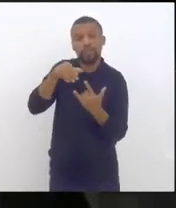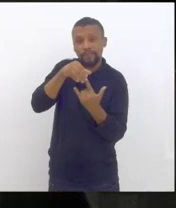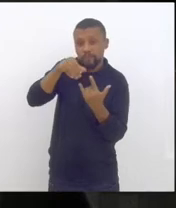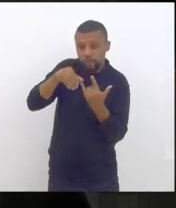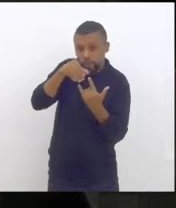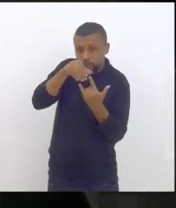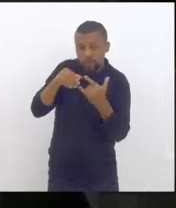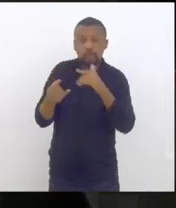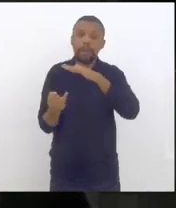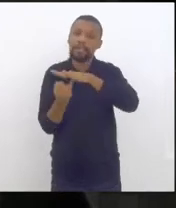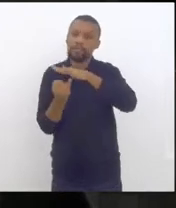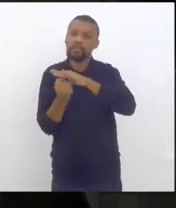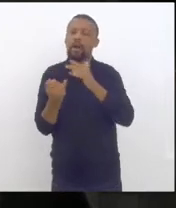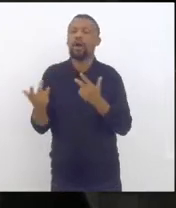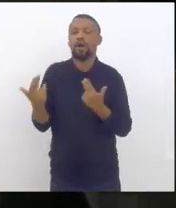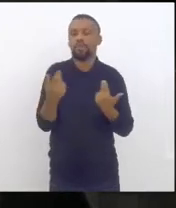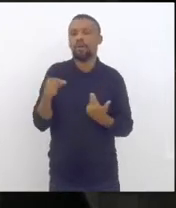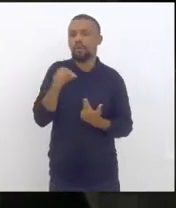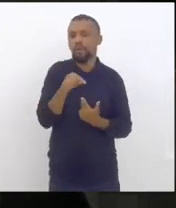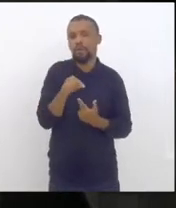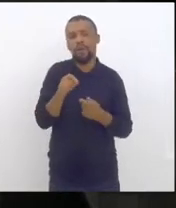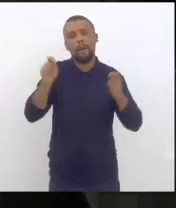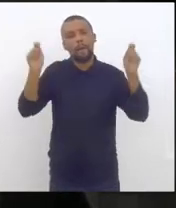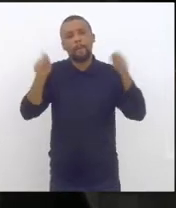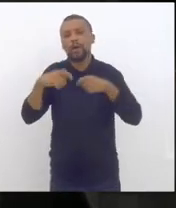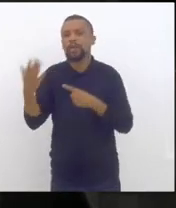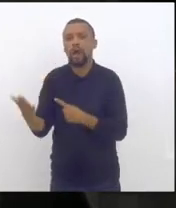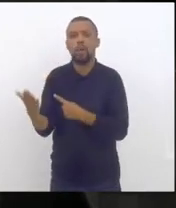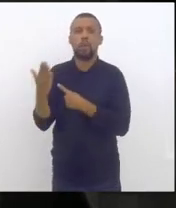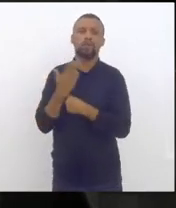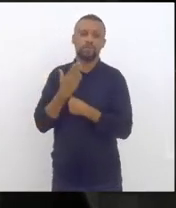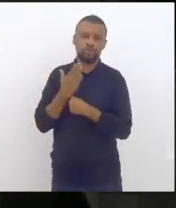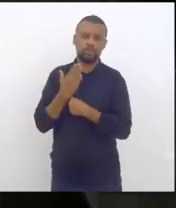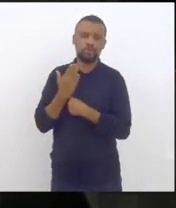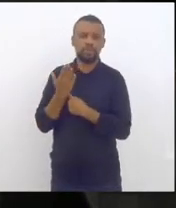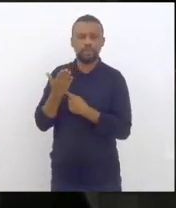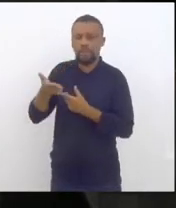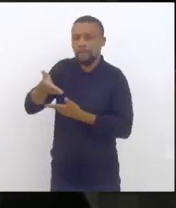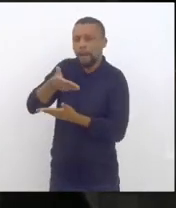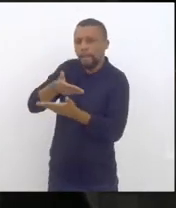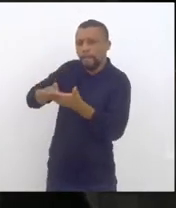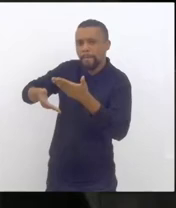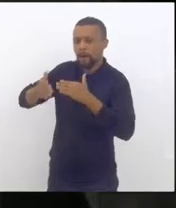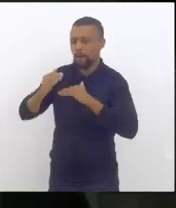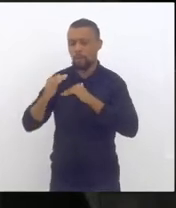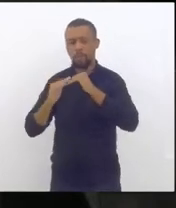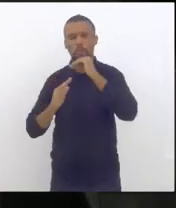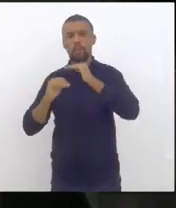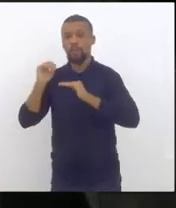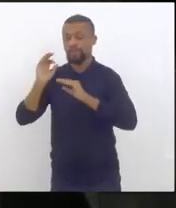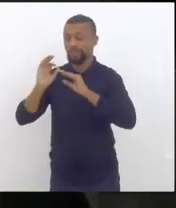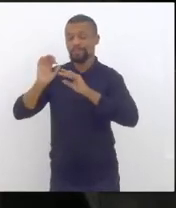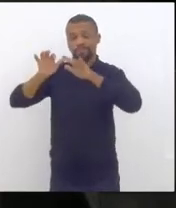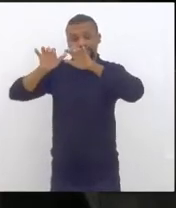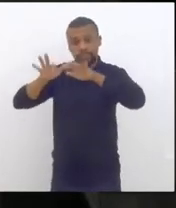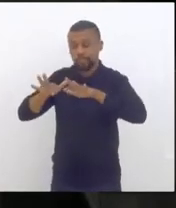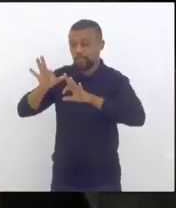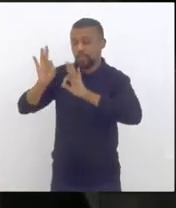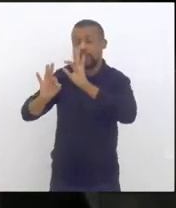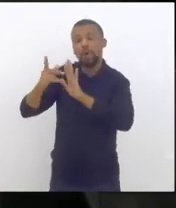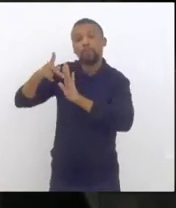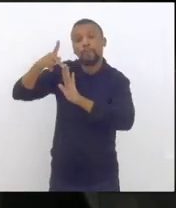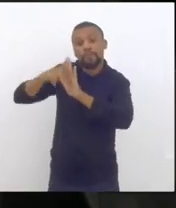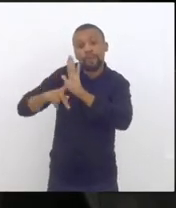estão com uma Fiocruz posta também contribuir e como contribuíram na formulação de um projeto que tem a ver